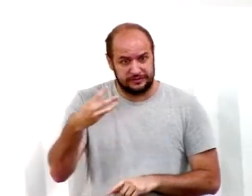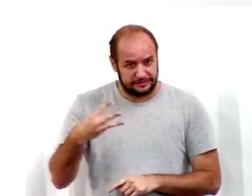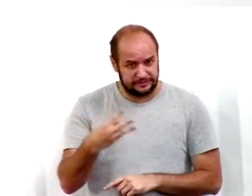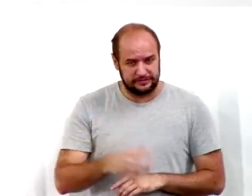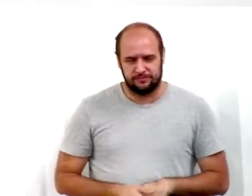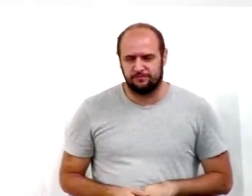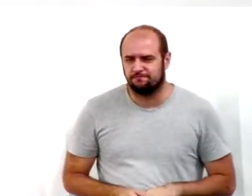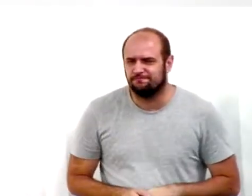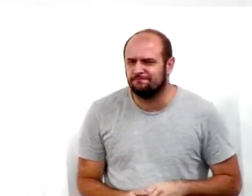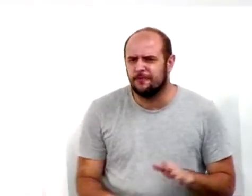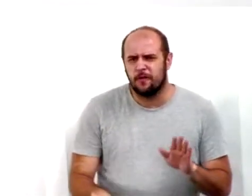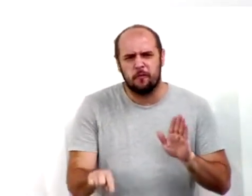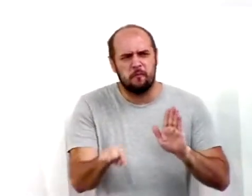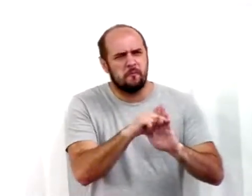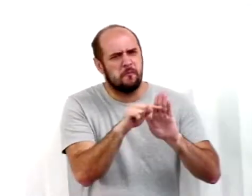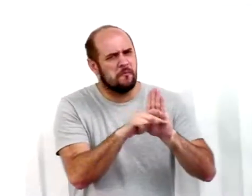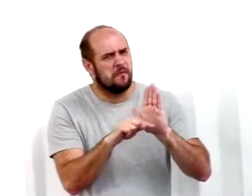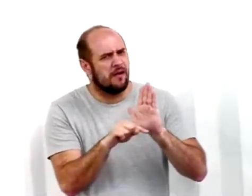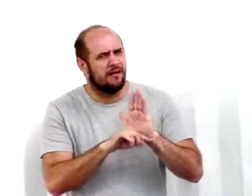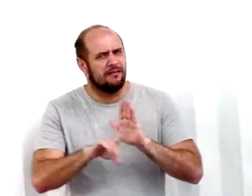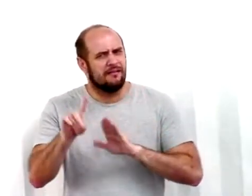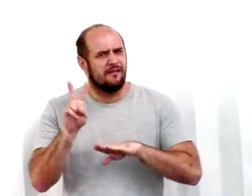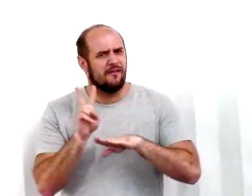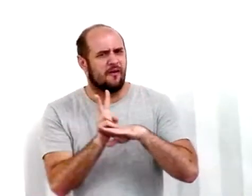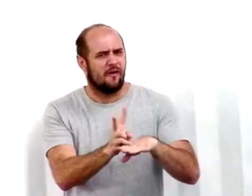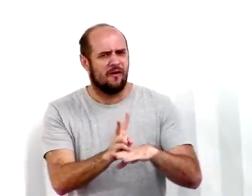este plano de ajuda